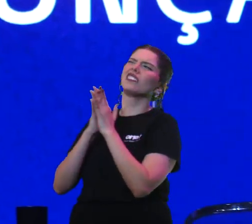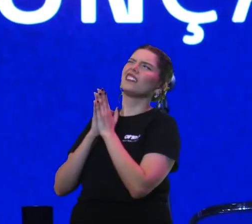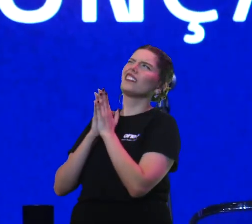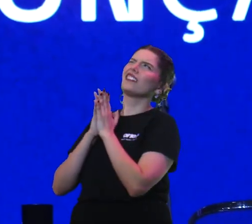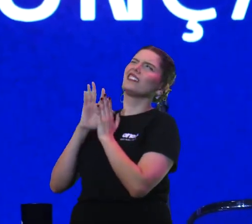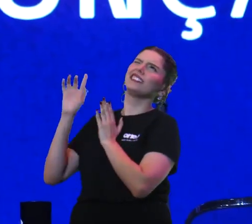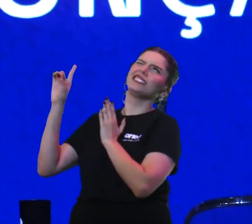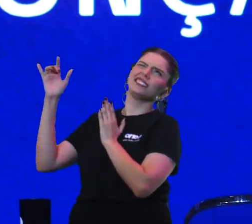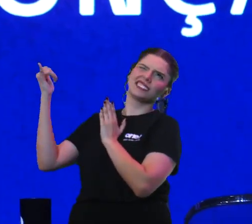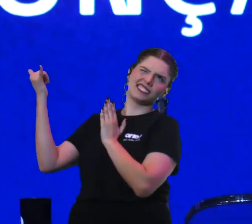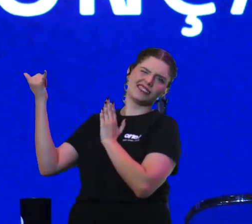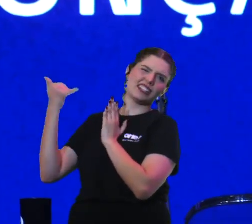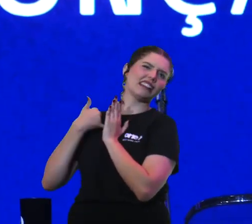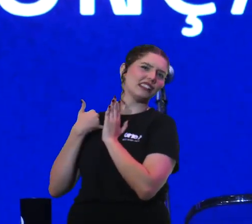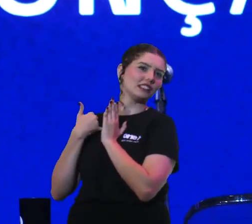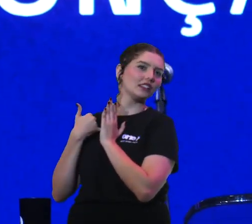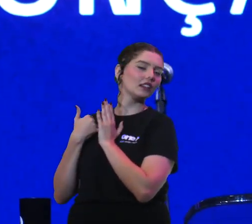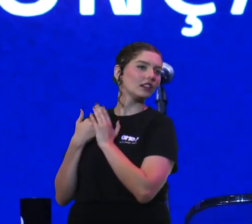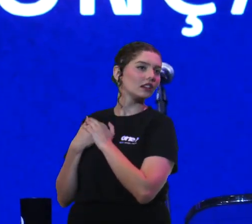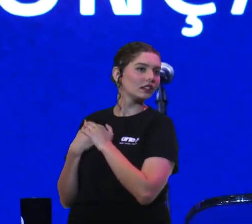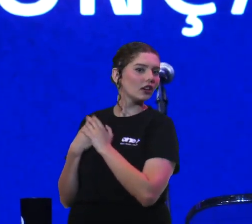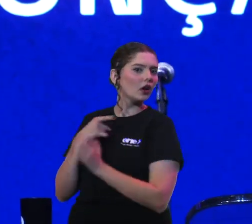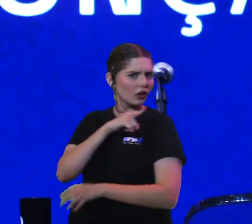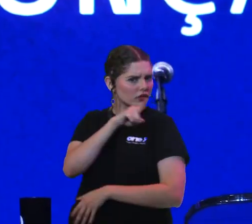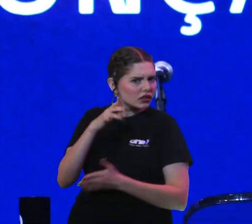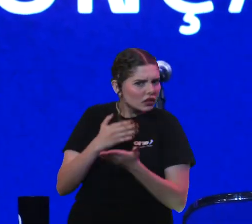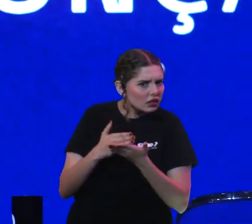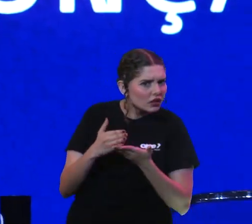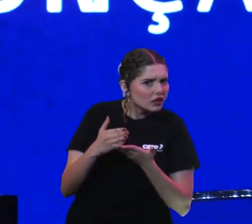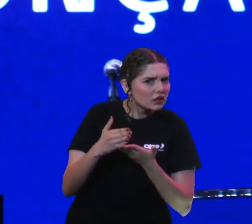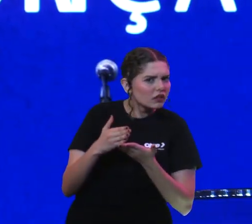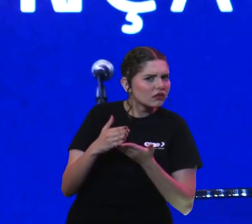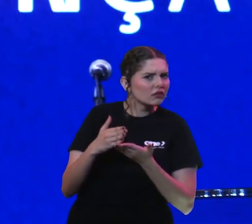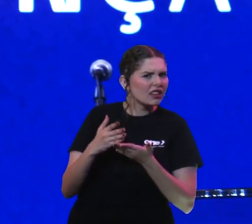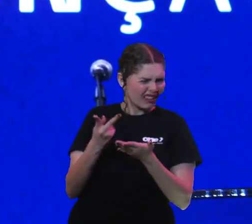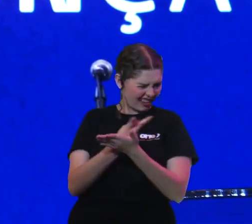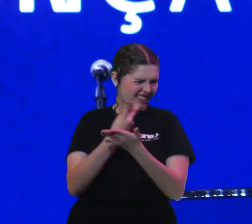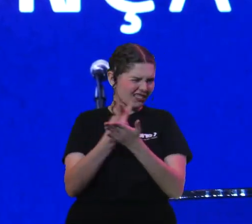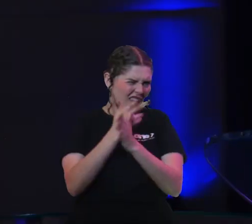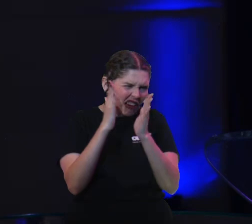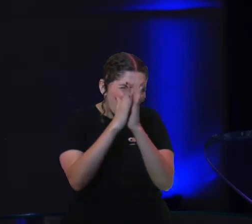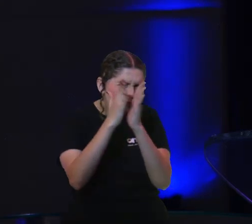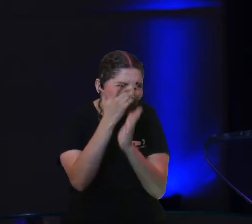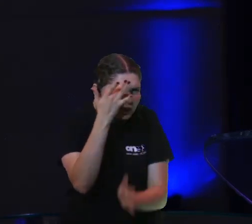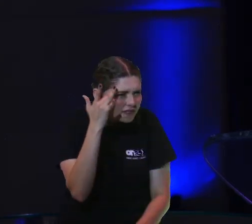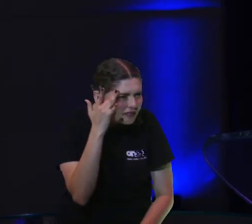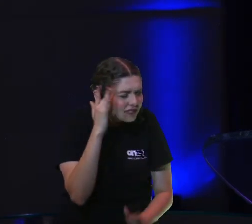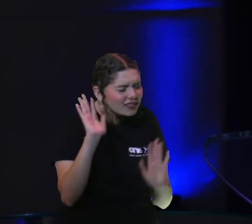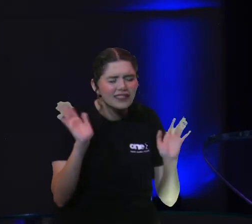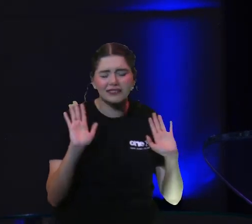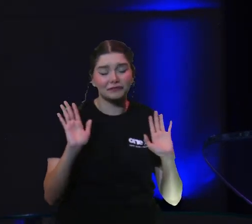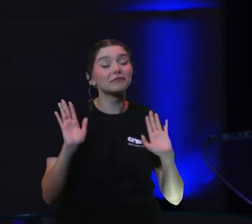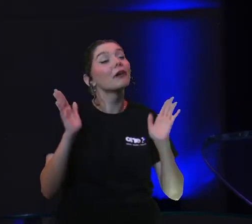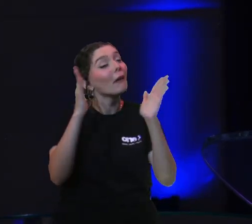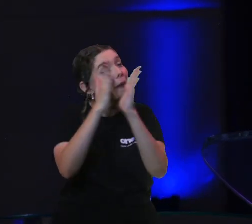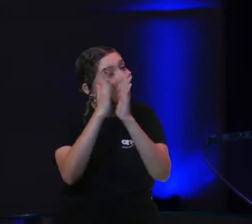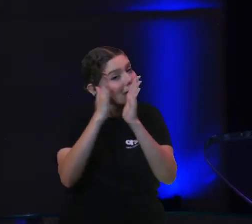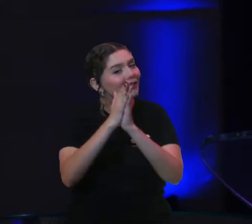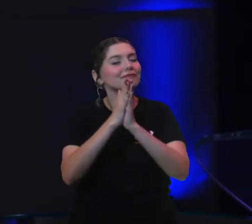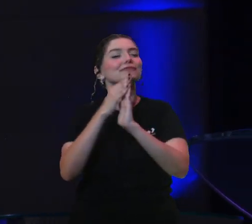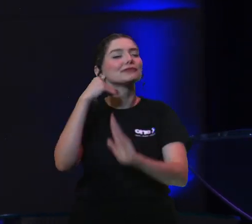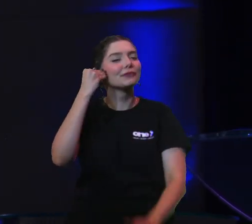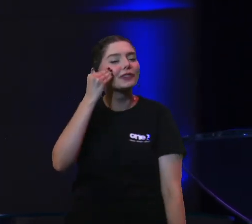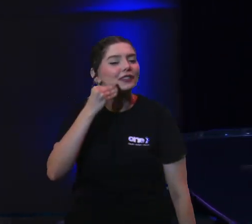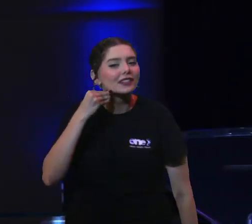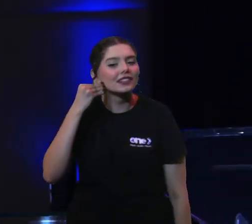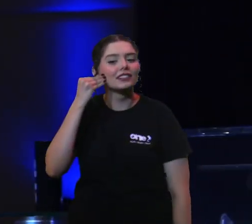comigo? Meu irmão, está começando. Tem alguma coisa errada de orar com alguém? Experimenta, testa. Agora, se